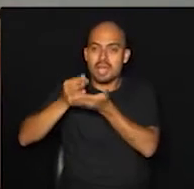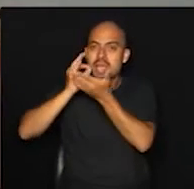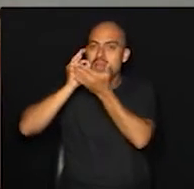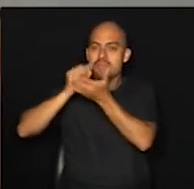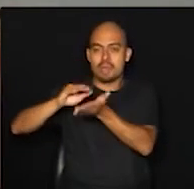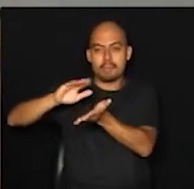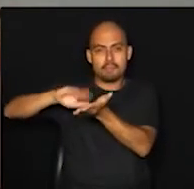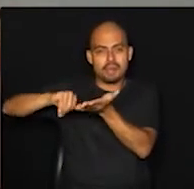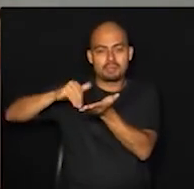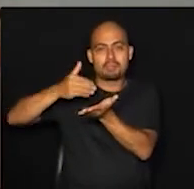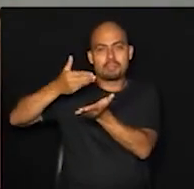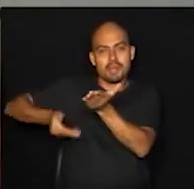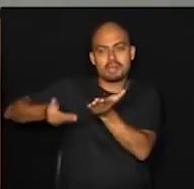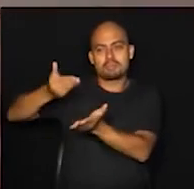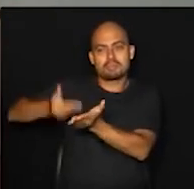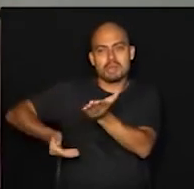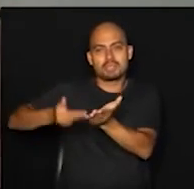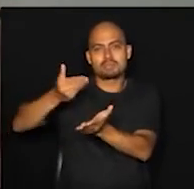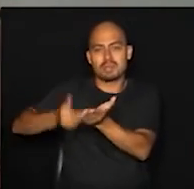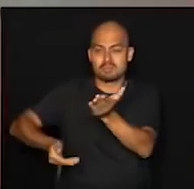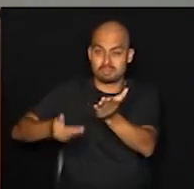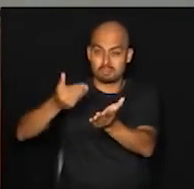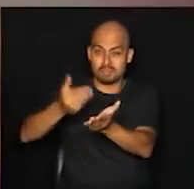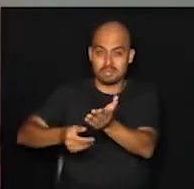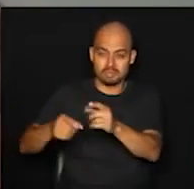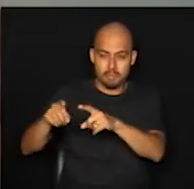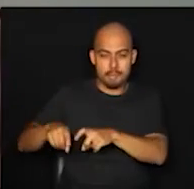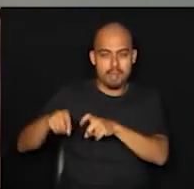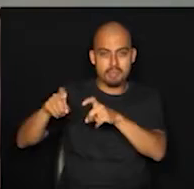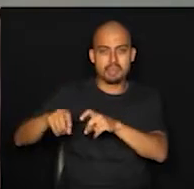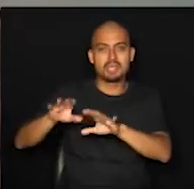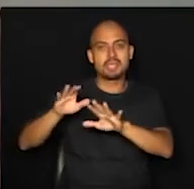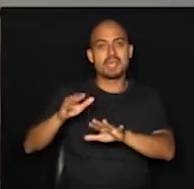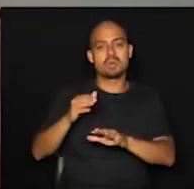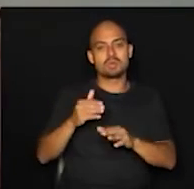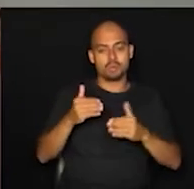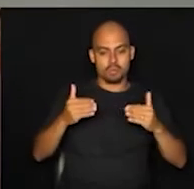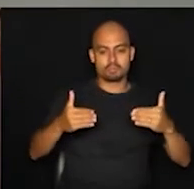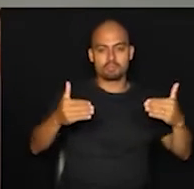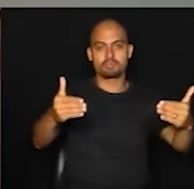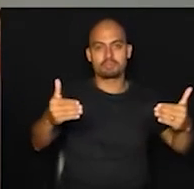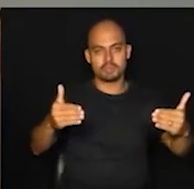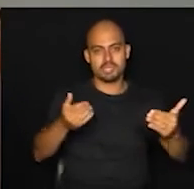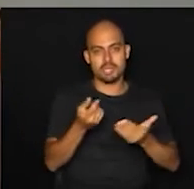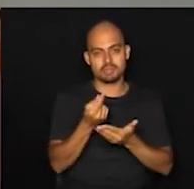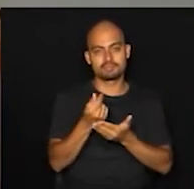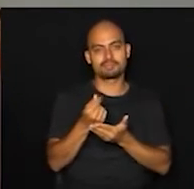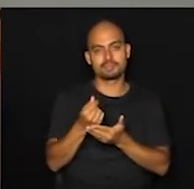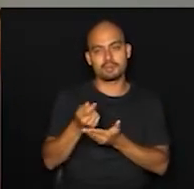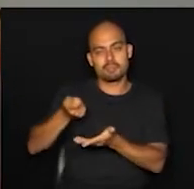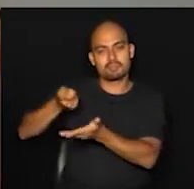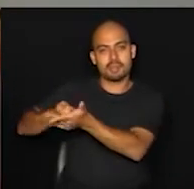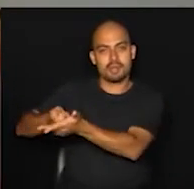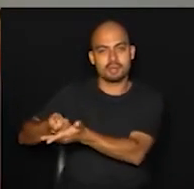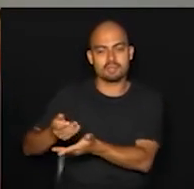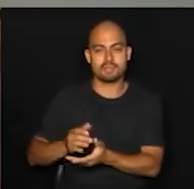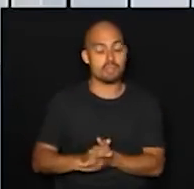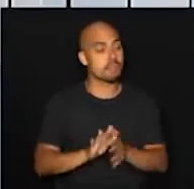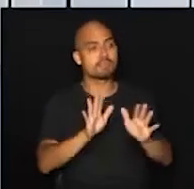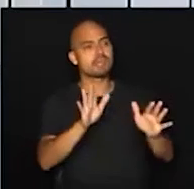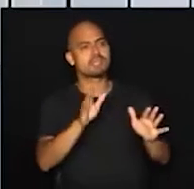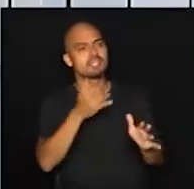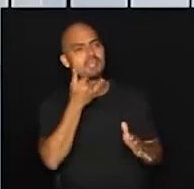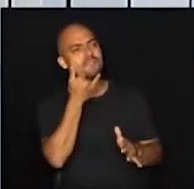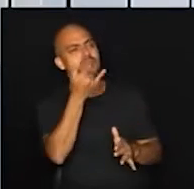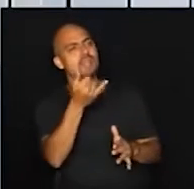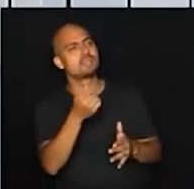era imensa. O Ministério da Fazenda indenizava todo mundo, né? Ô Bruno, sobre essa canetada que você